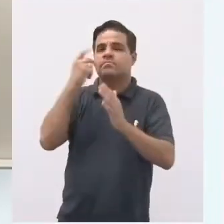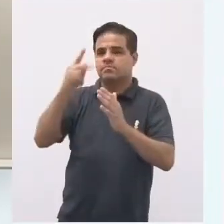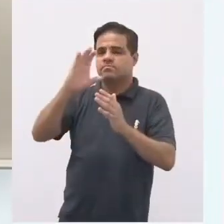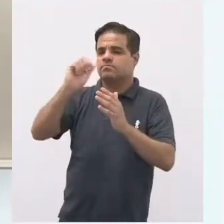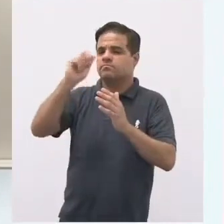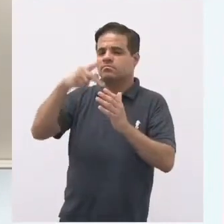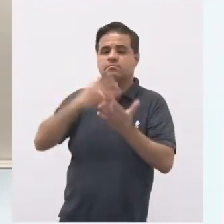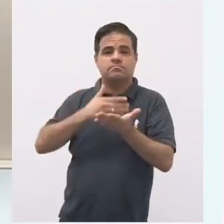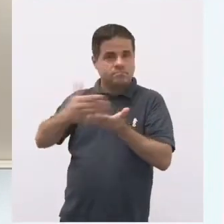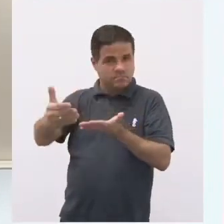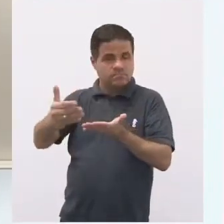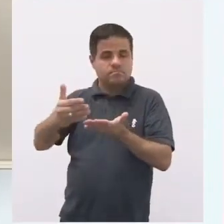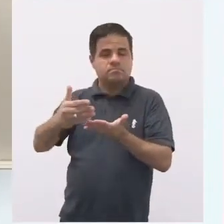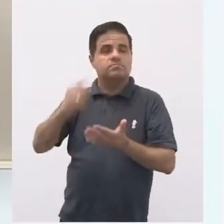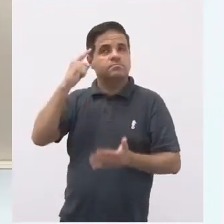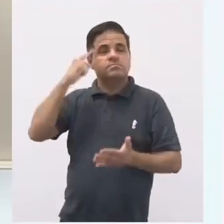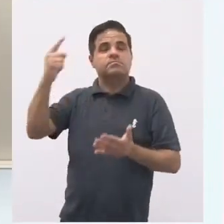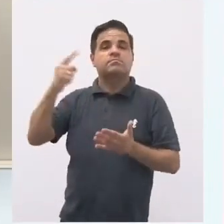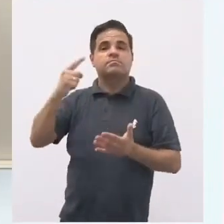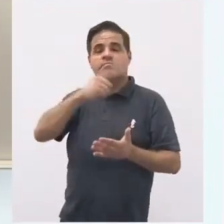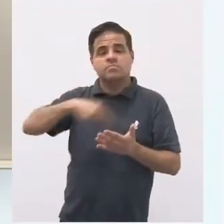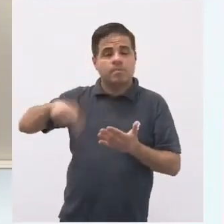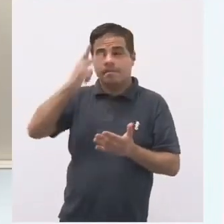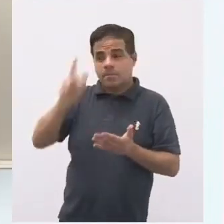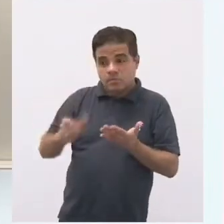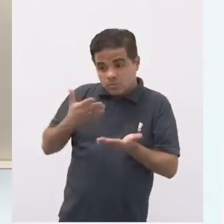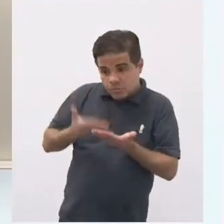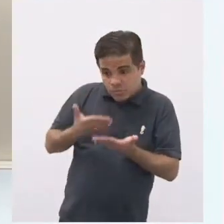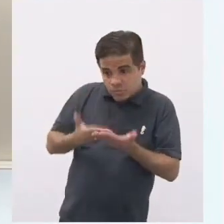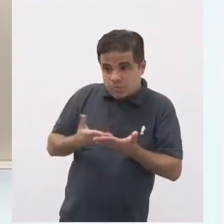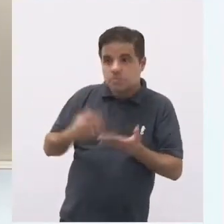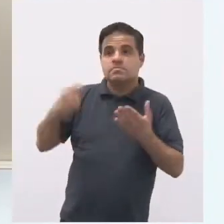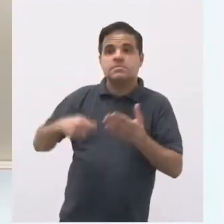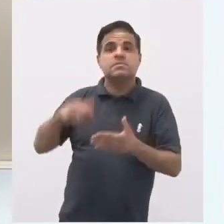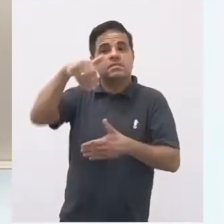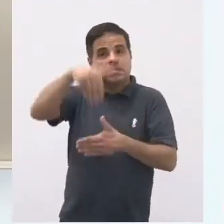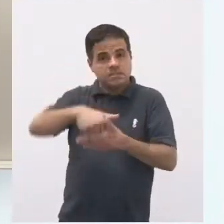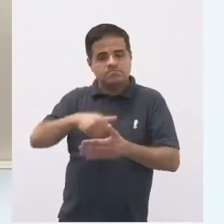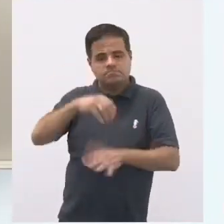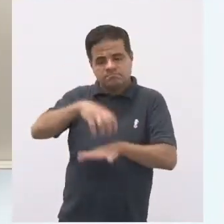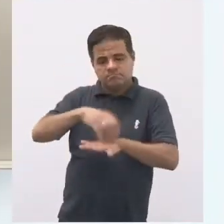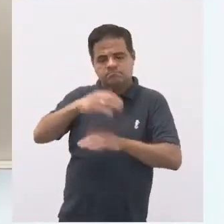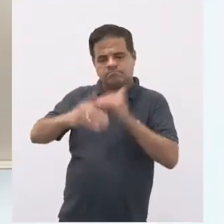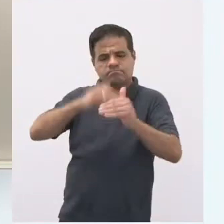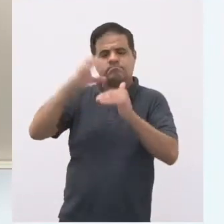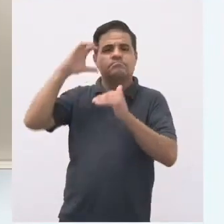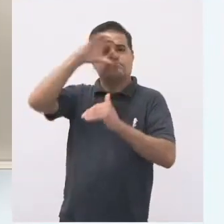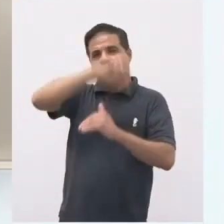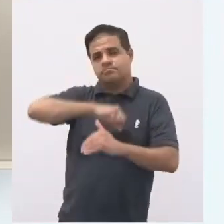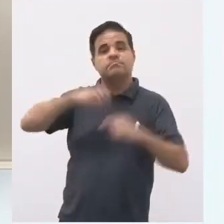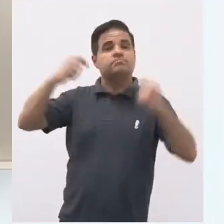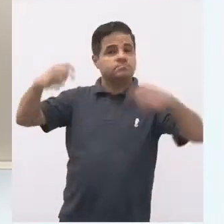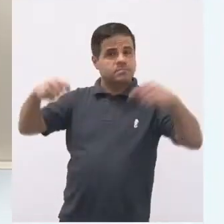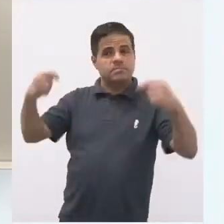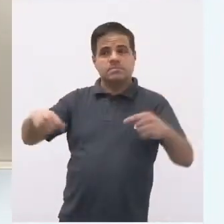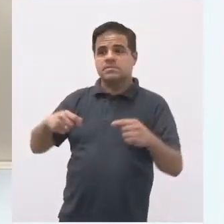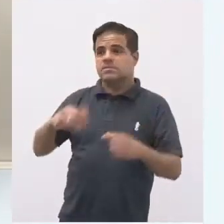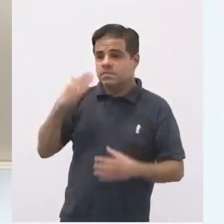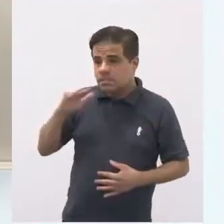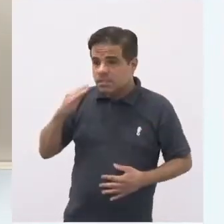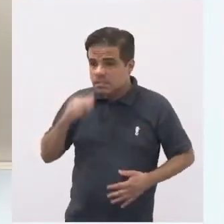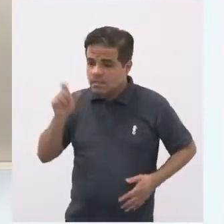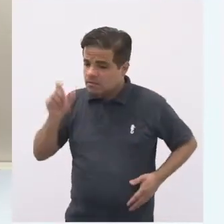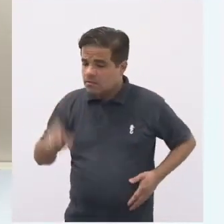capítulo introdutório. Uma delas é que o estudante precisa estar no centro do processo de aprendizagem e precisa ser